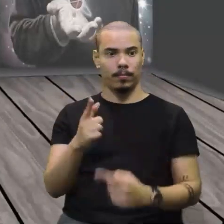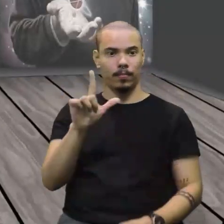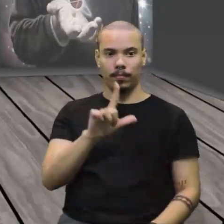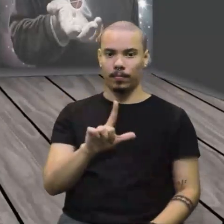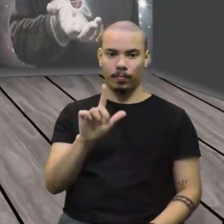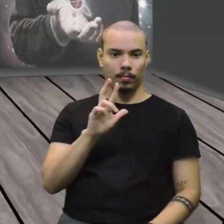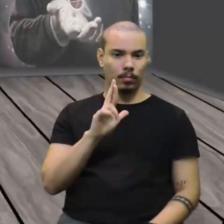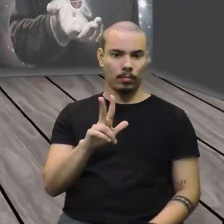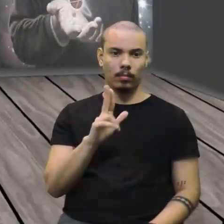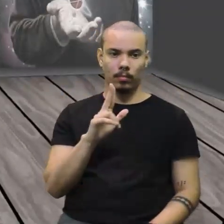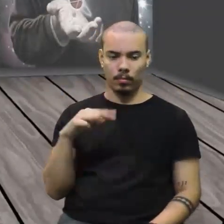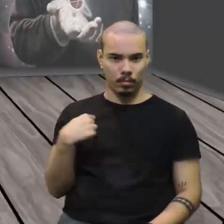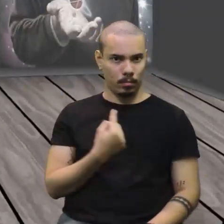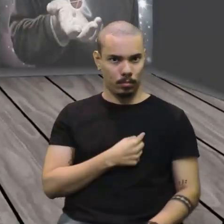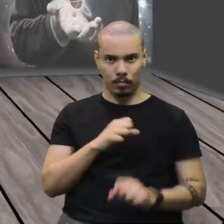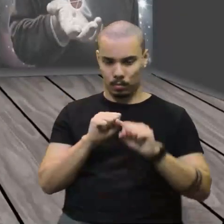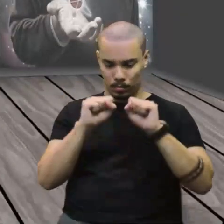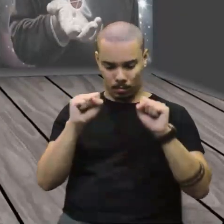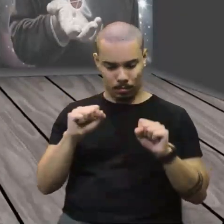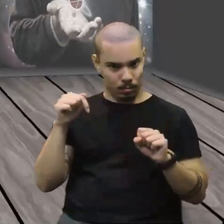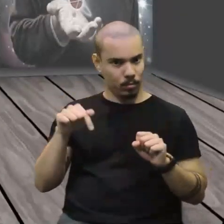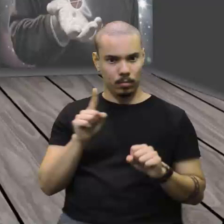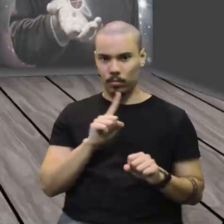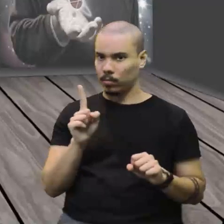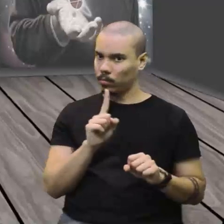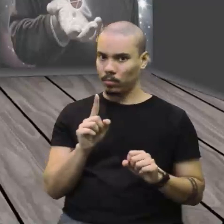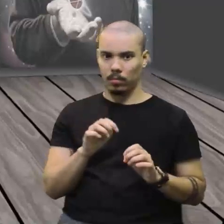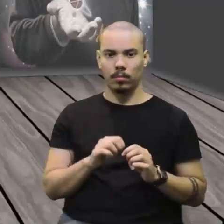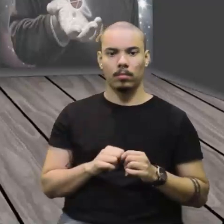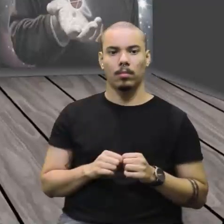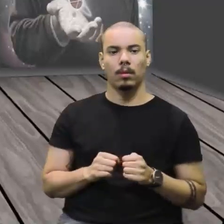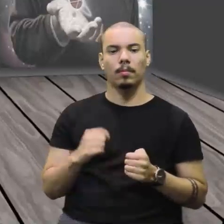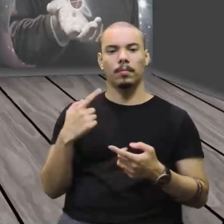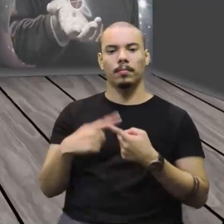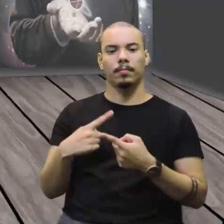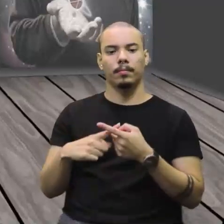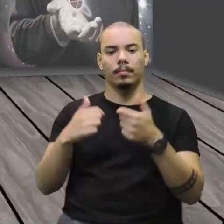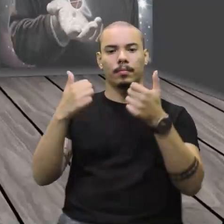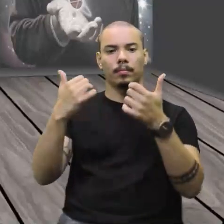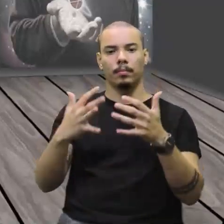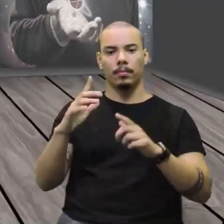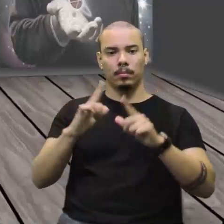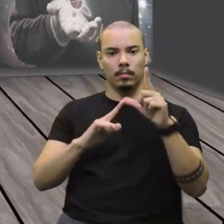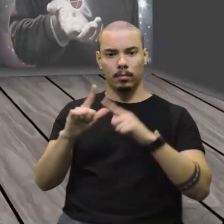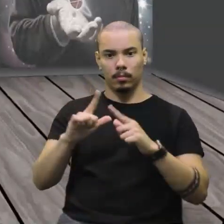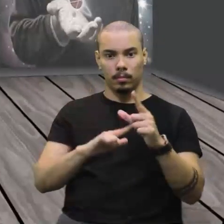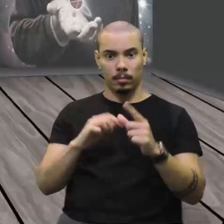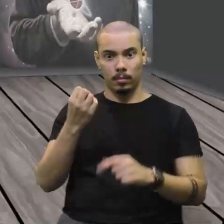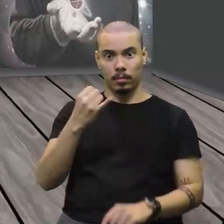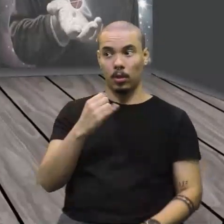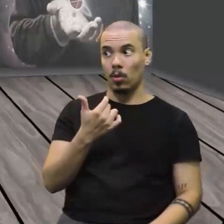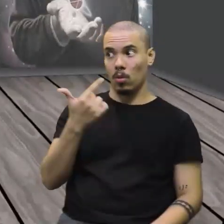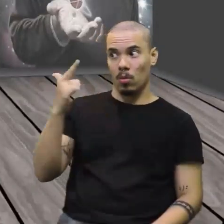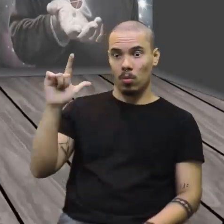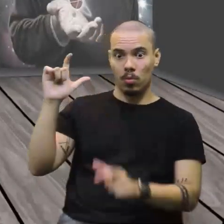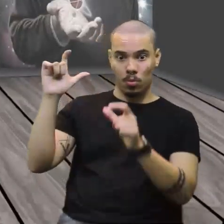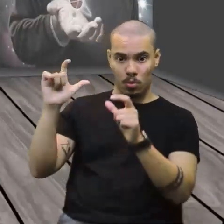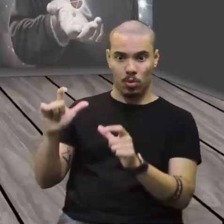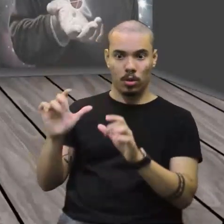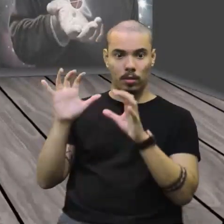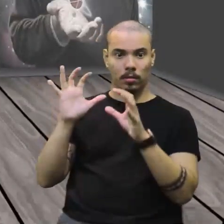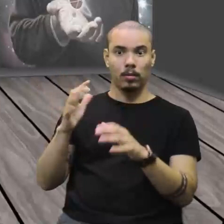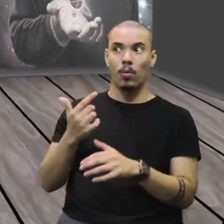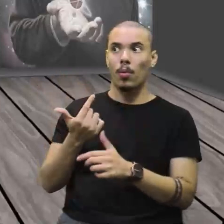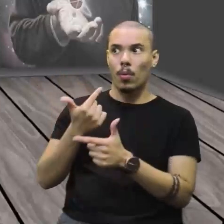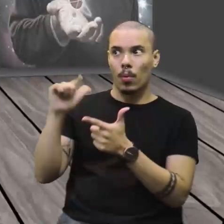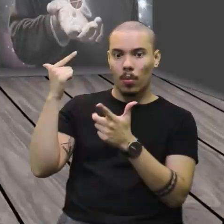no nosso sistema aqui, não nosso sistema que fala solar, é nossa estrela. Se pegar outro local, vai ser daquela estrela,